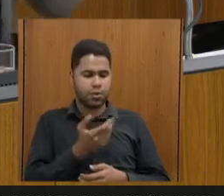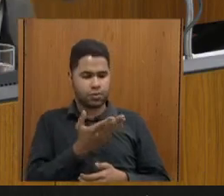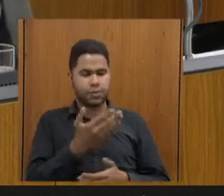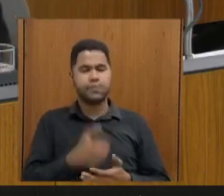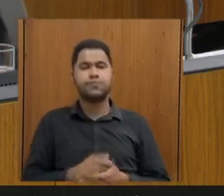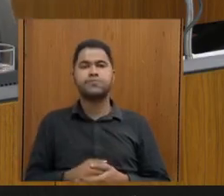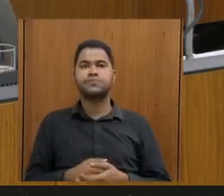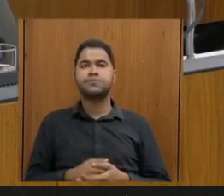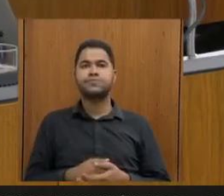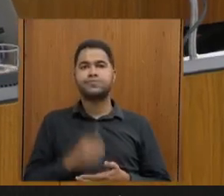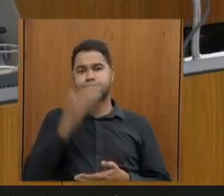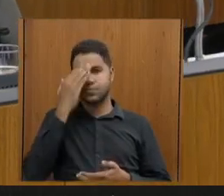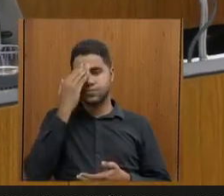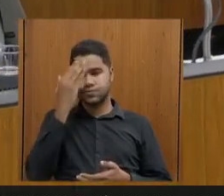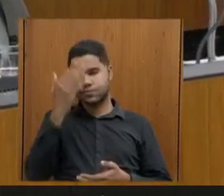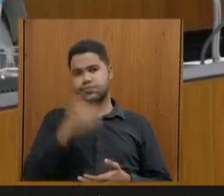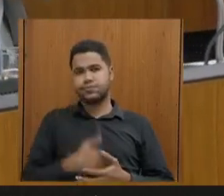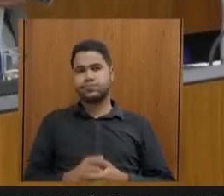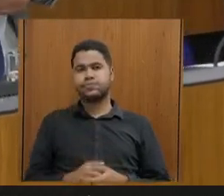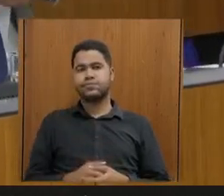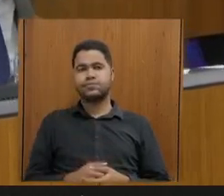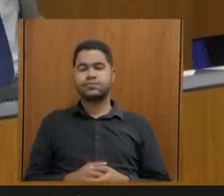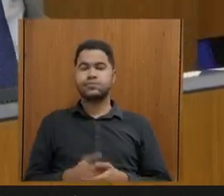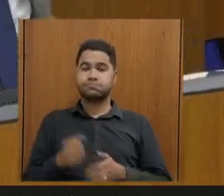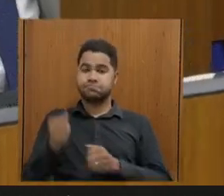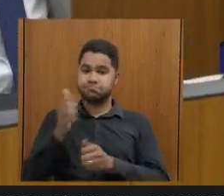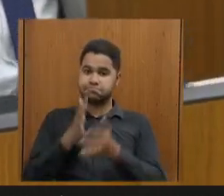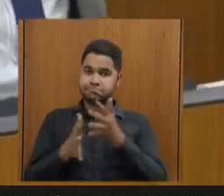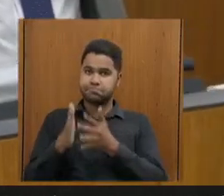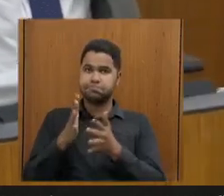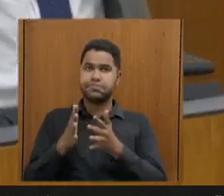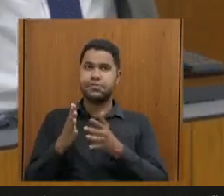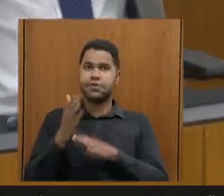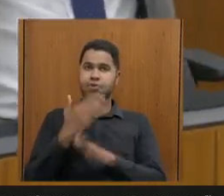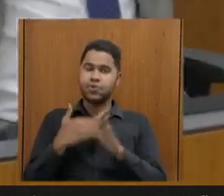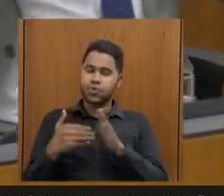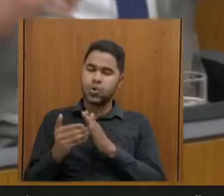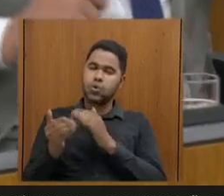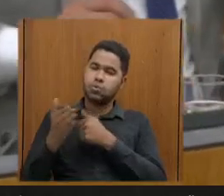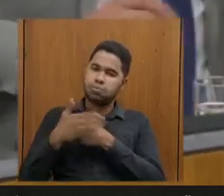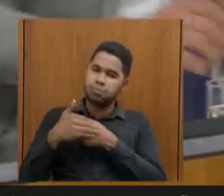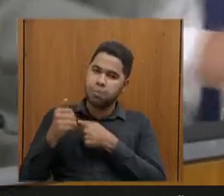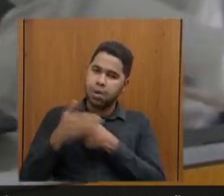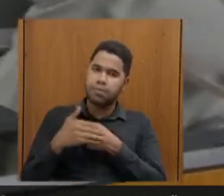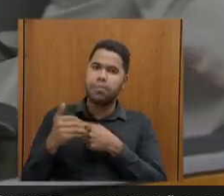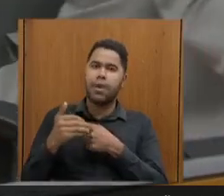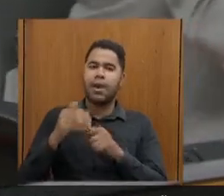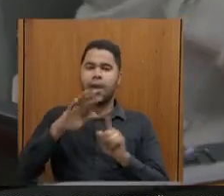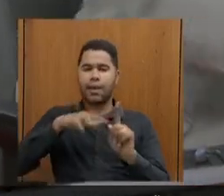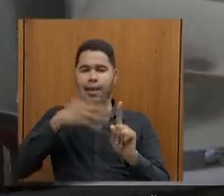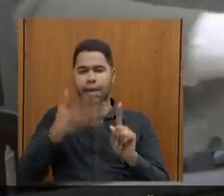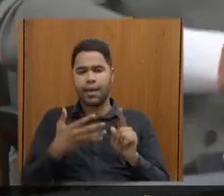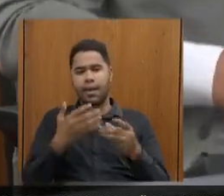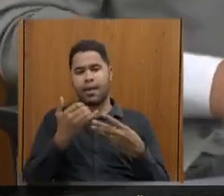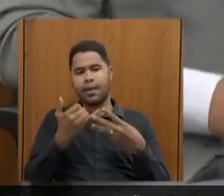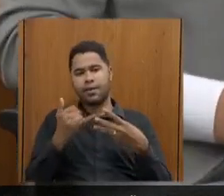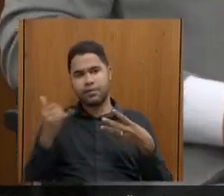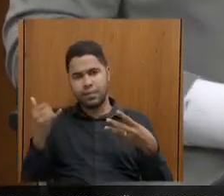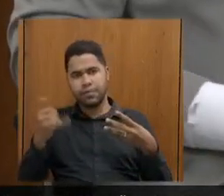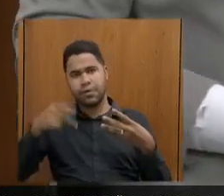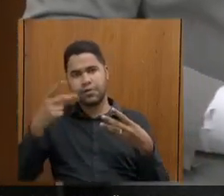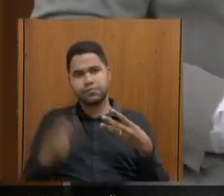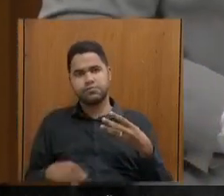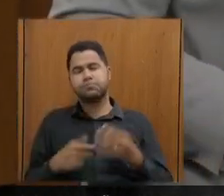Obrigado pelas pelas palavras muito obrigado por todo o elogio é a Cemig EA equipe da